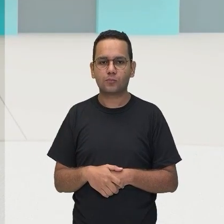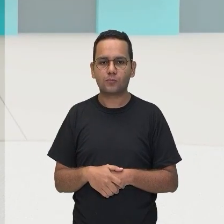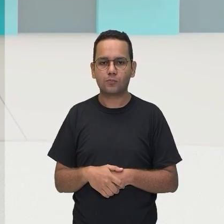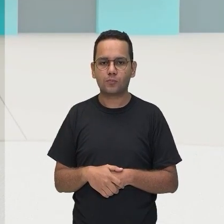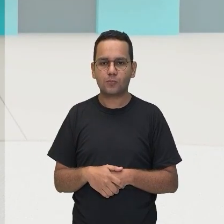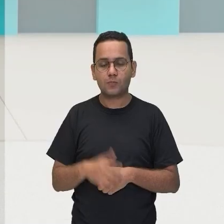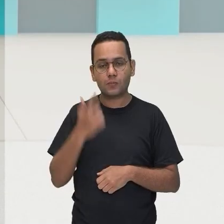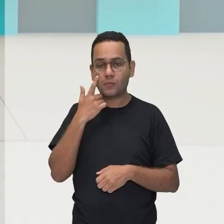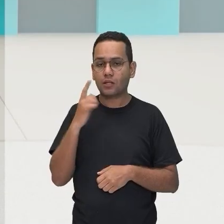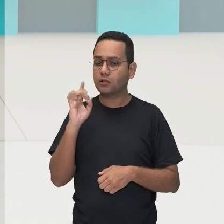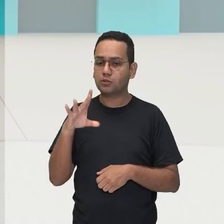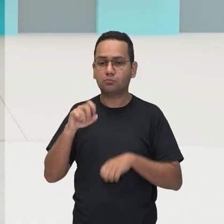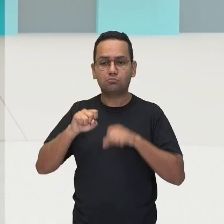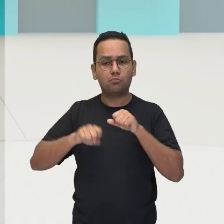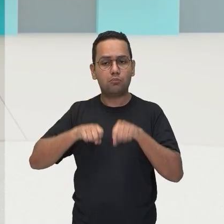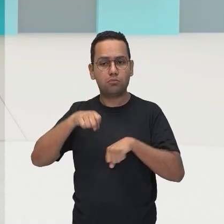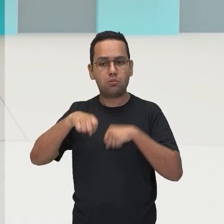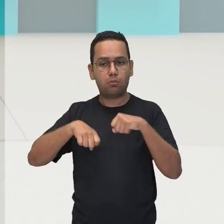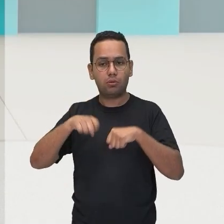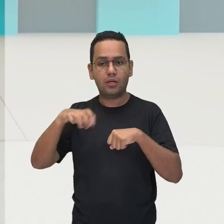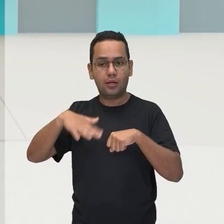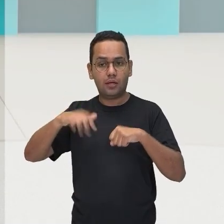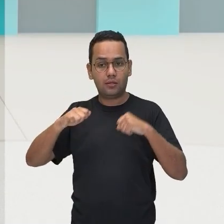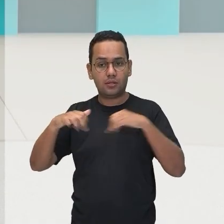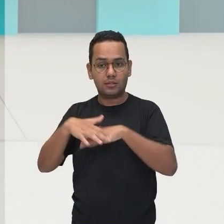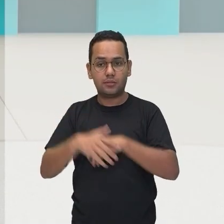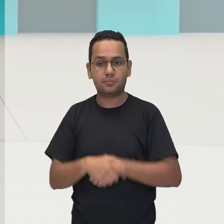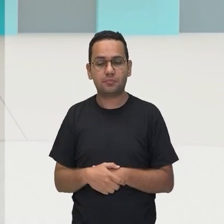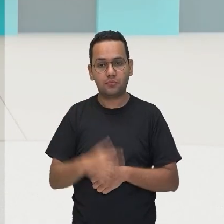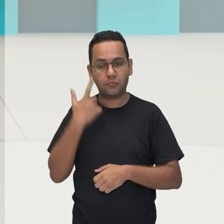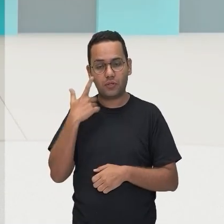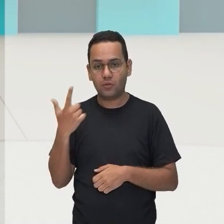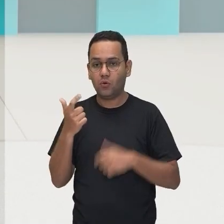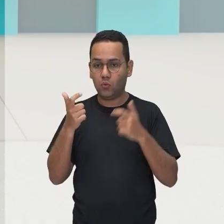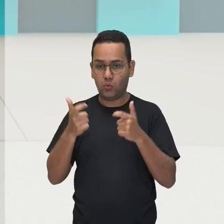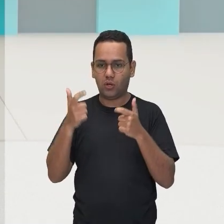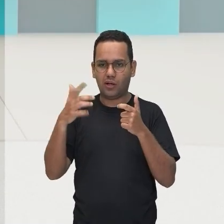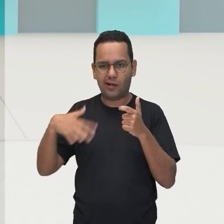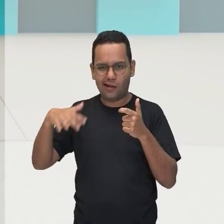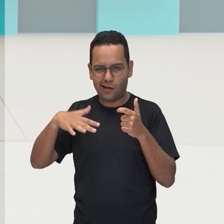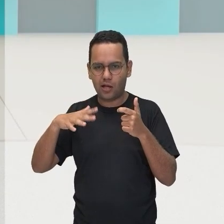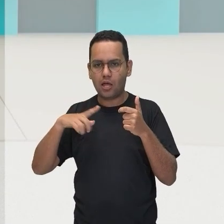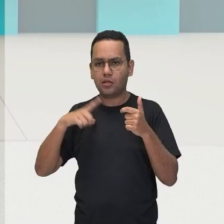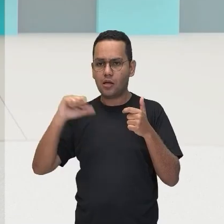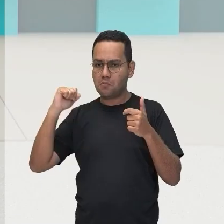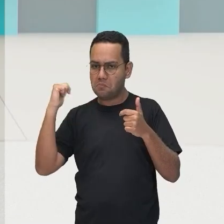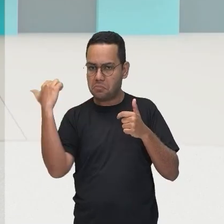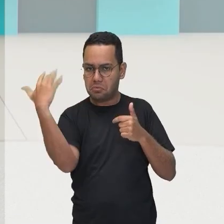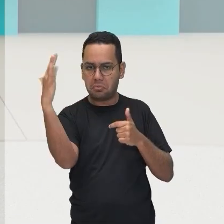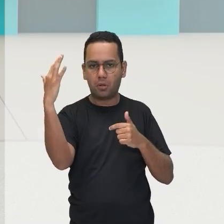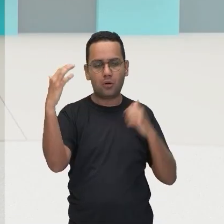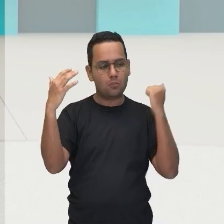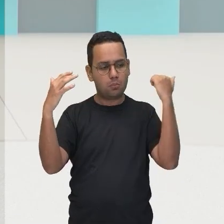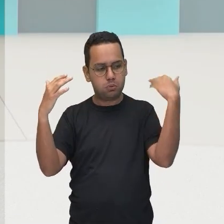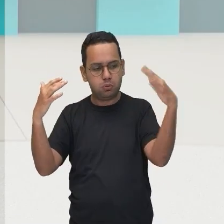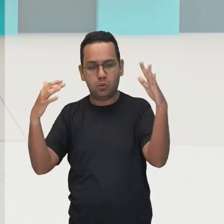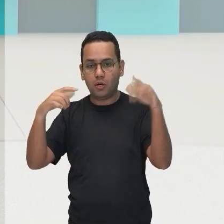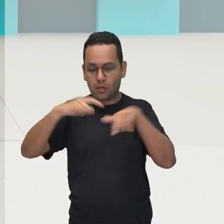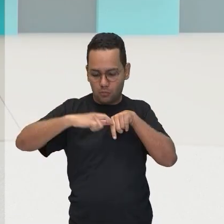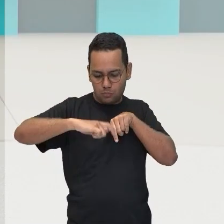andar de bicicleta ali no meio urbano. Observe aí que eles de fato estão no meio urbano, tem uma passarela aí onde eles